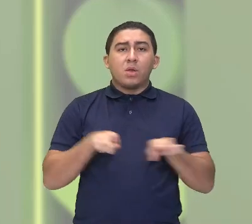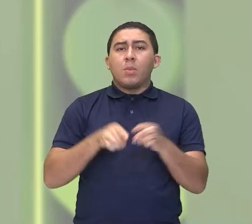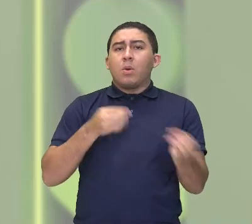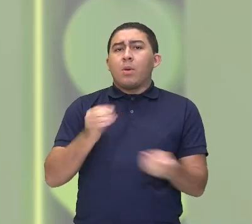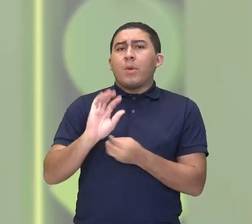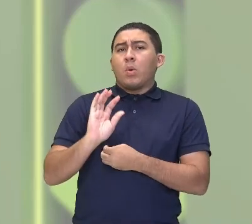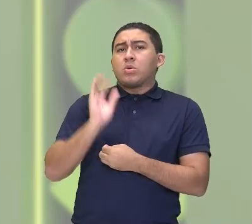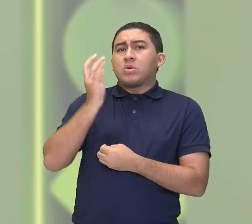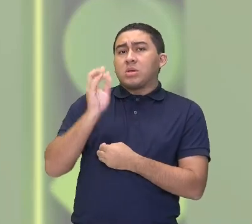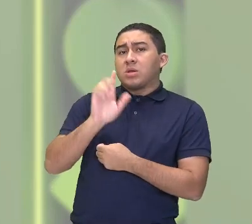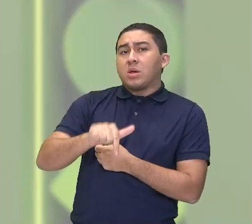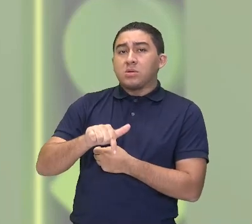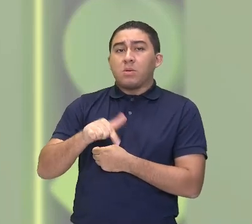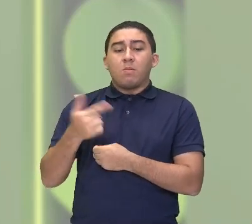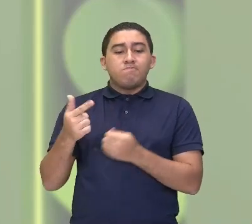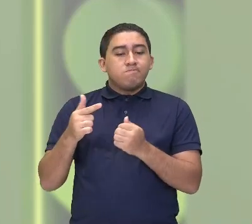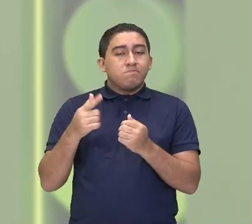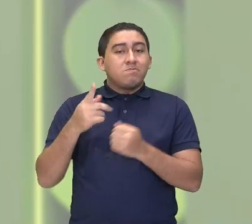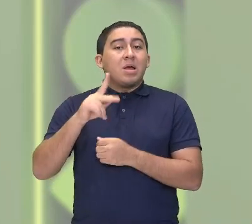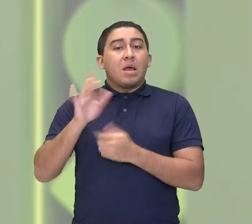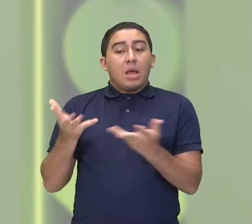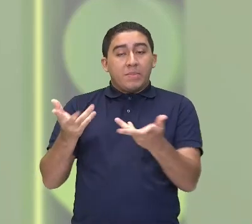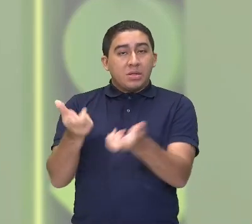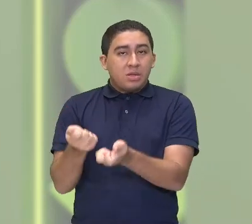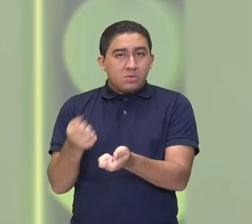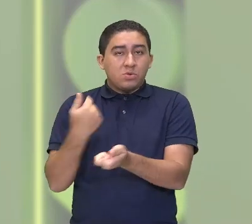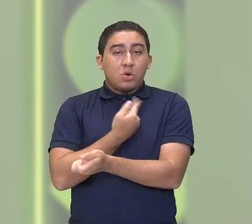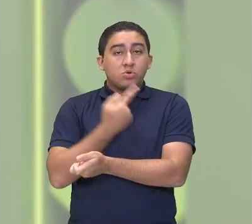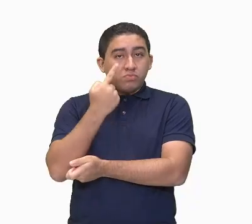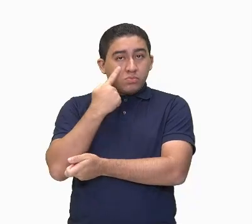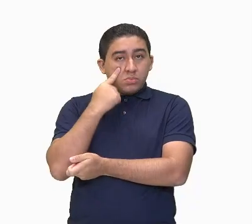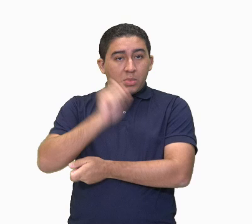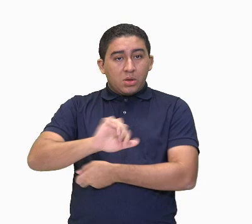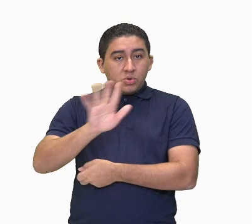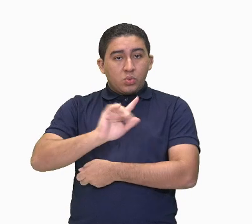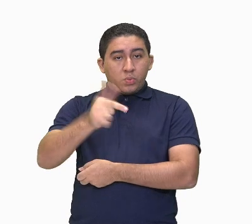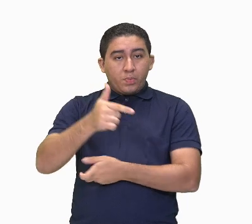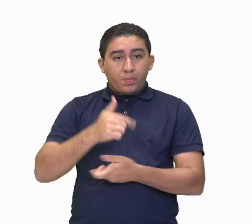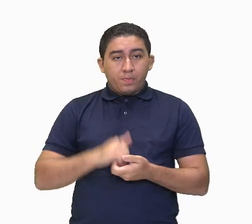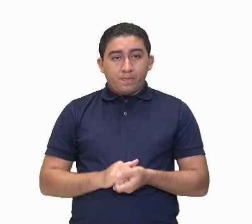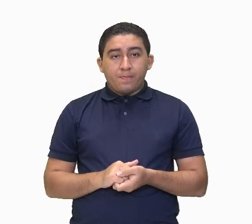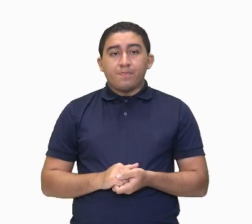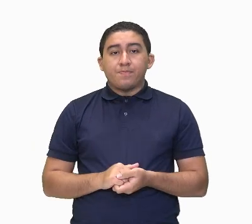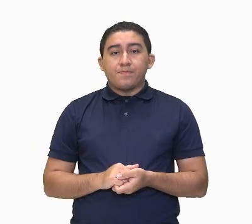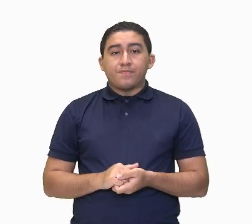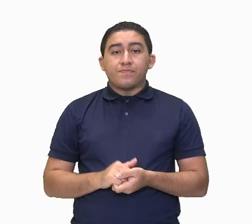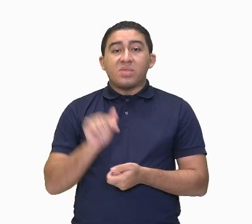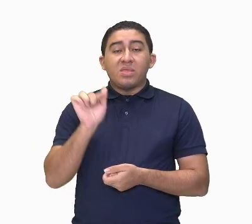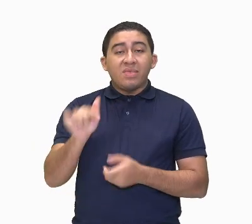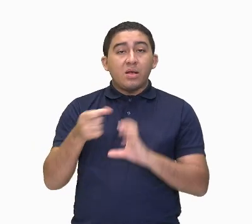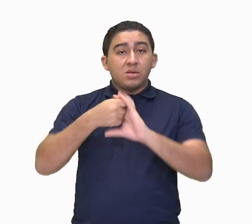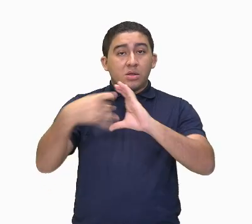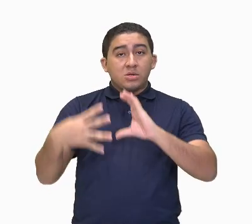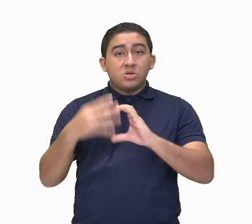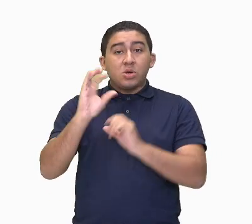Como ocorre a plasticidade neural? É o que a gente vai entender aí na próxima imagem. A plasticidade